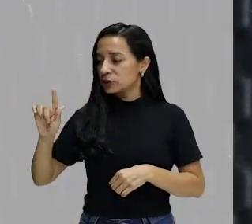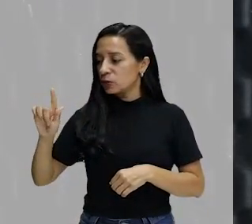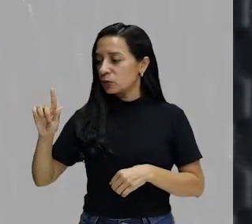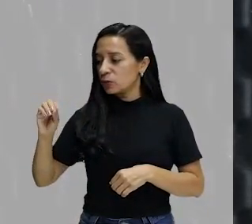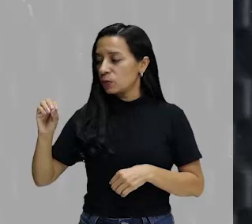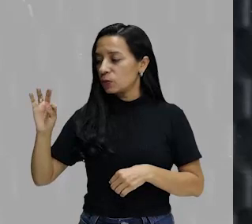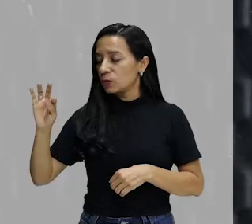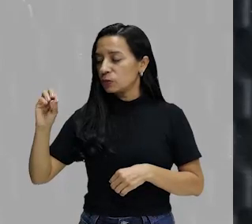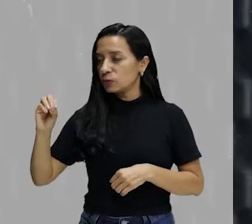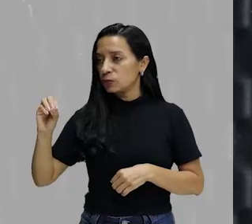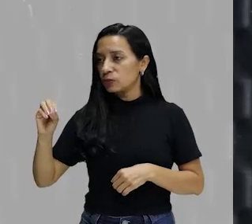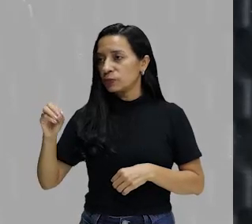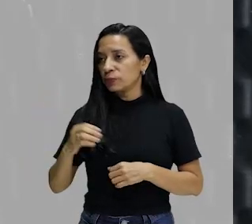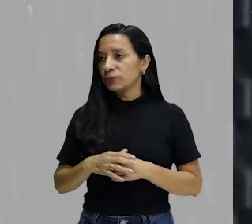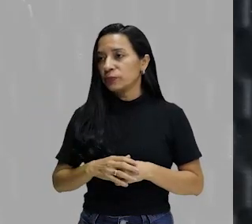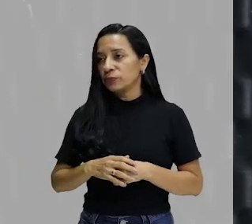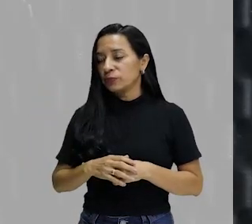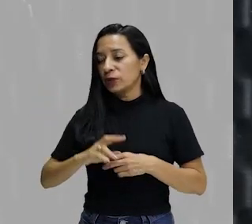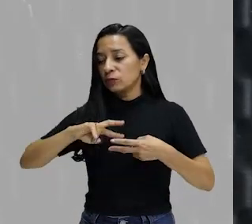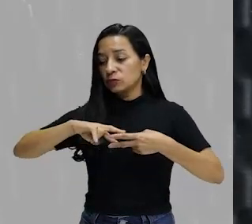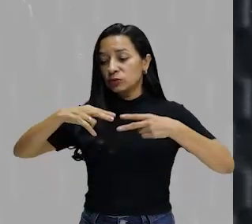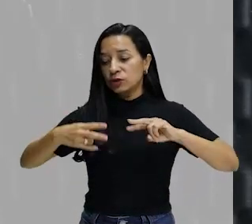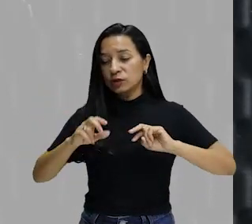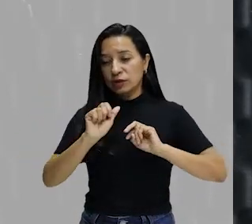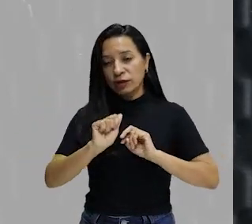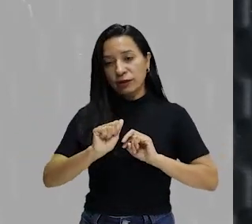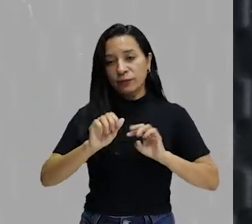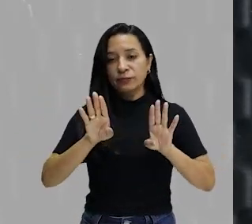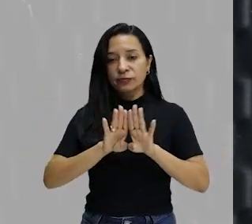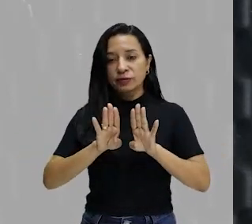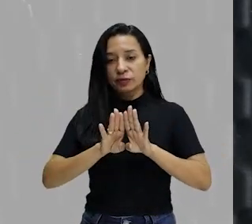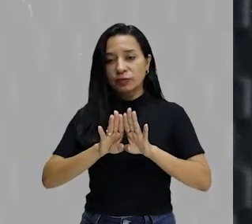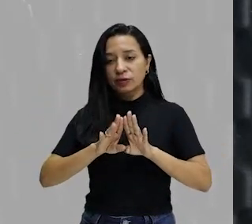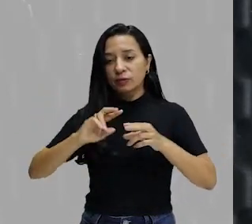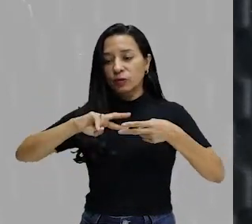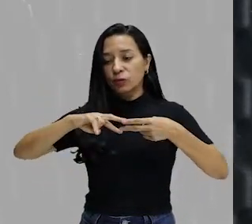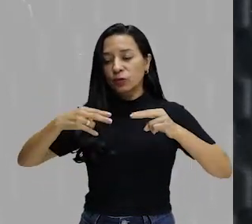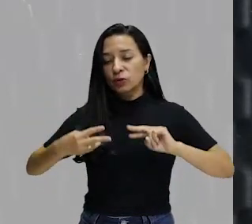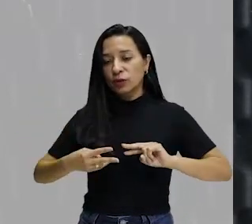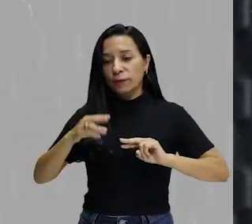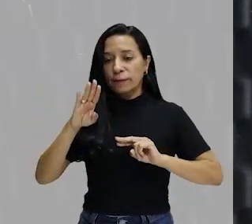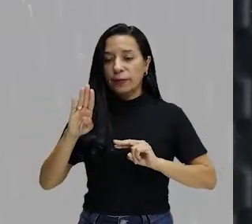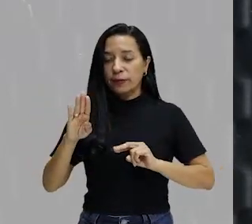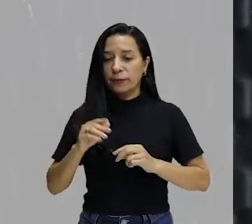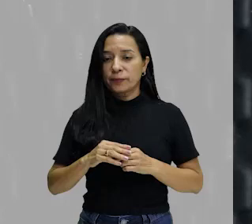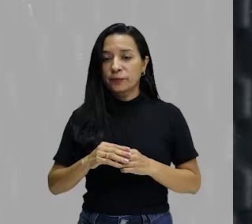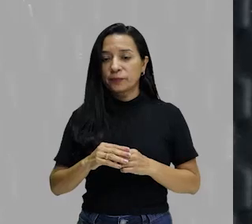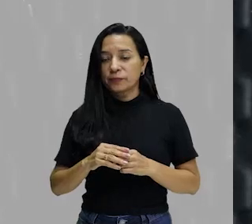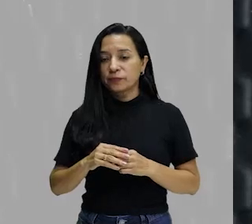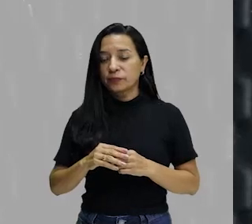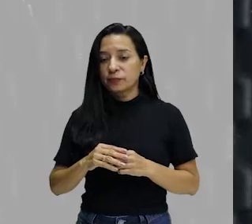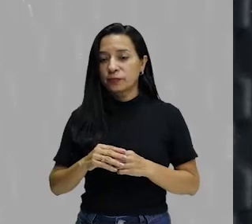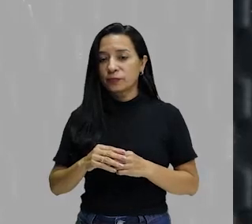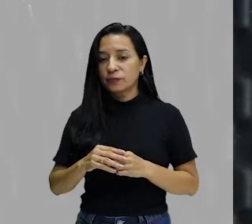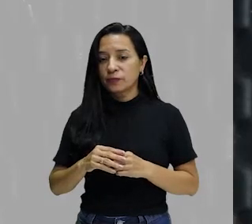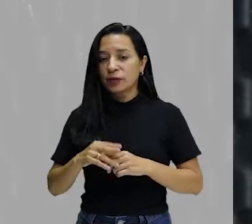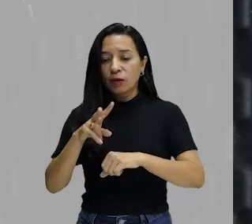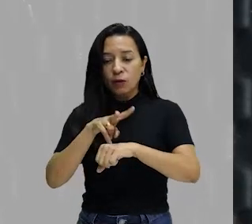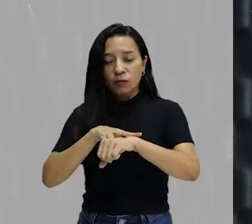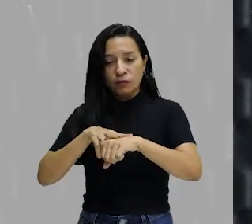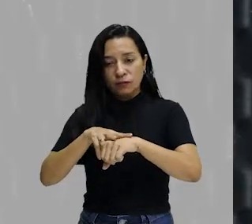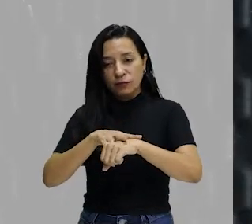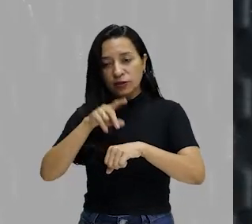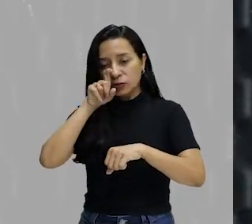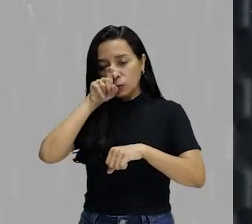heterozigoto para o gene A e heterozigoto para o gene B. Então, vai gerar um indivíduo verde.